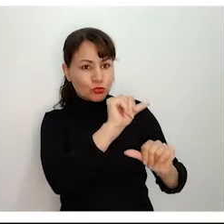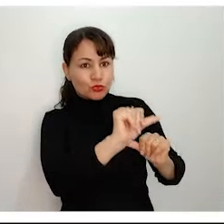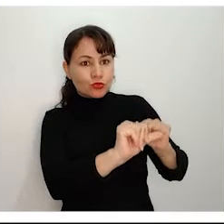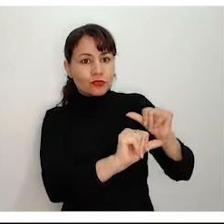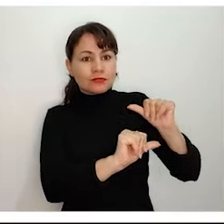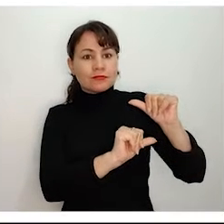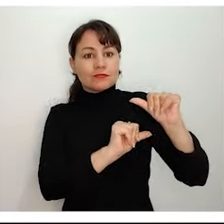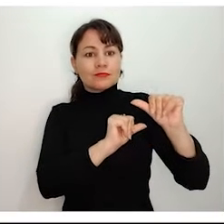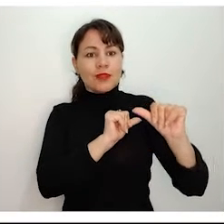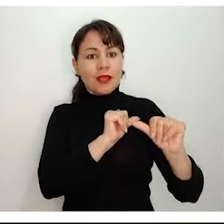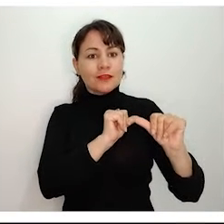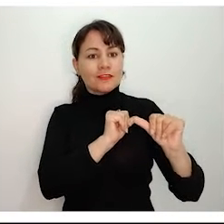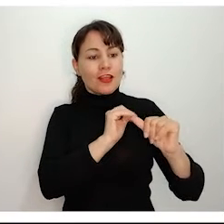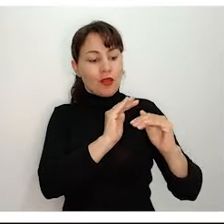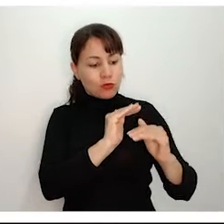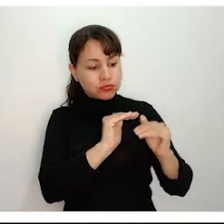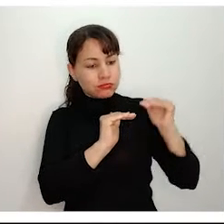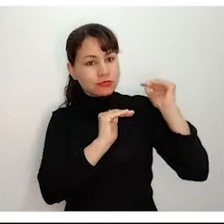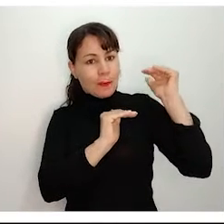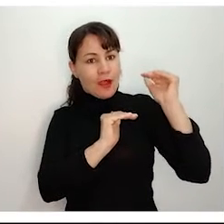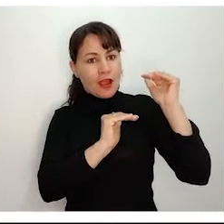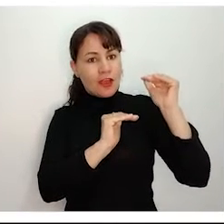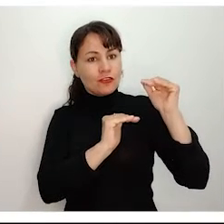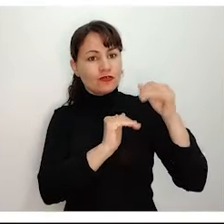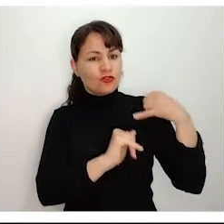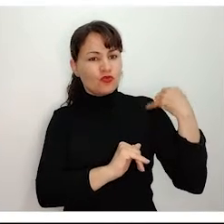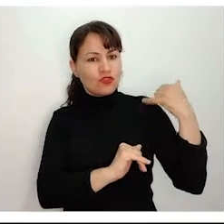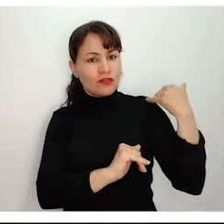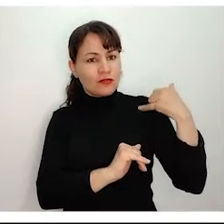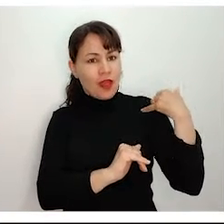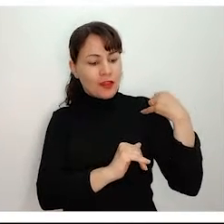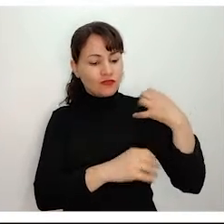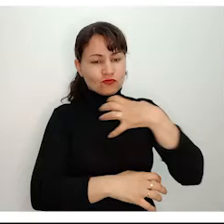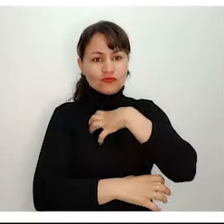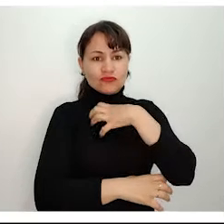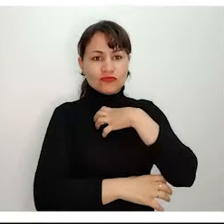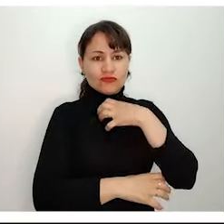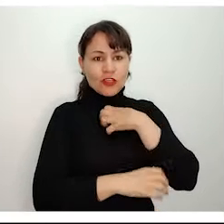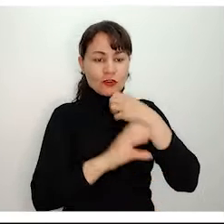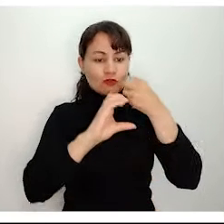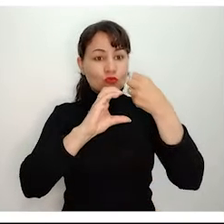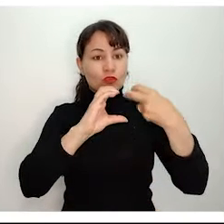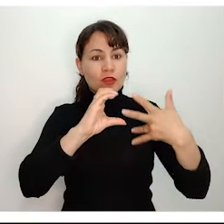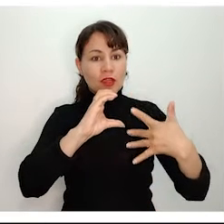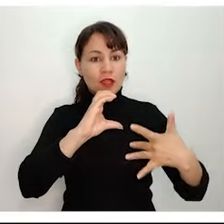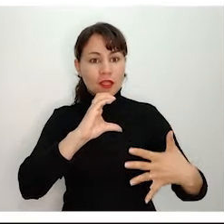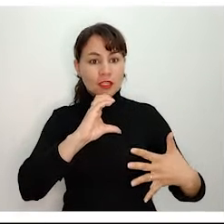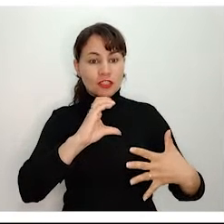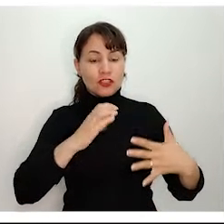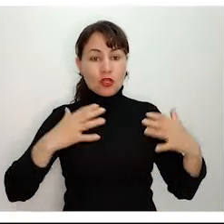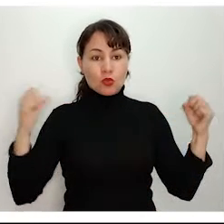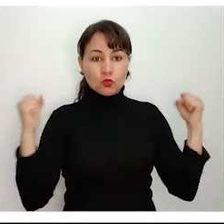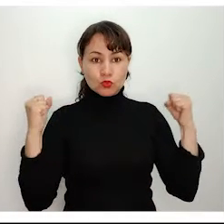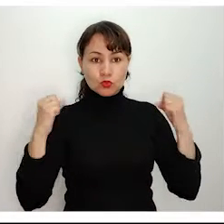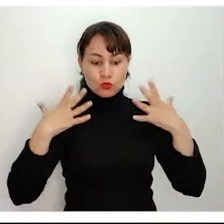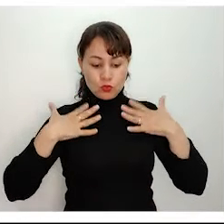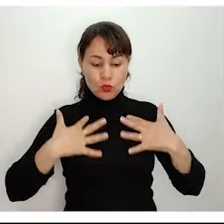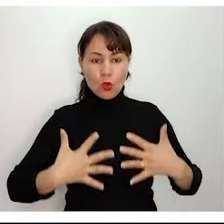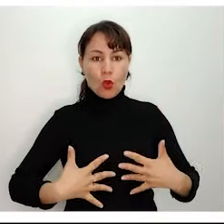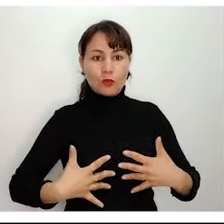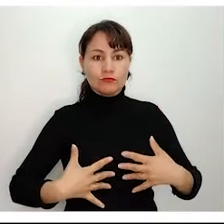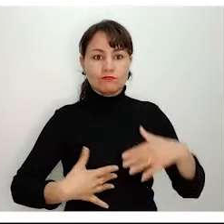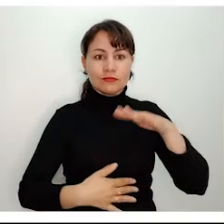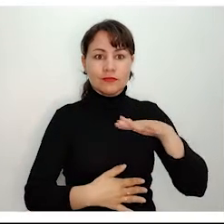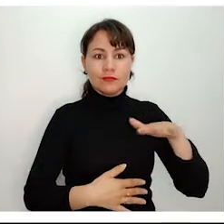por mudanças de tamanho, de forma e de características do corpo da criança.